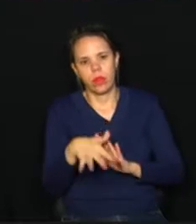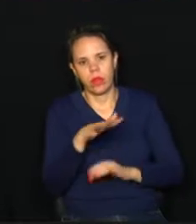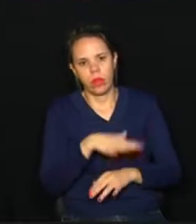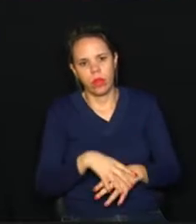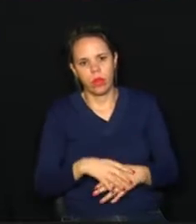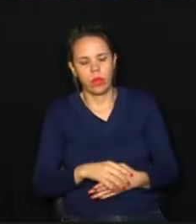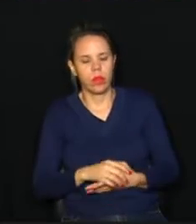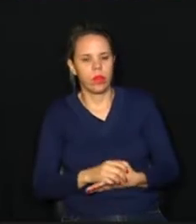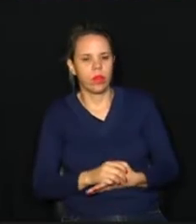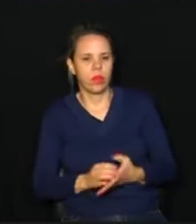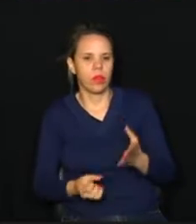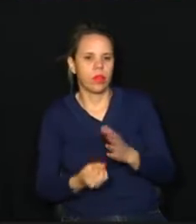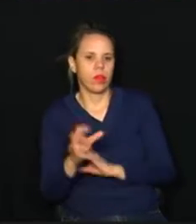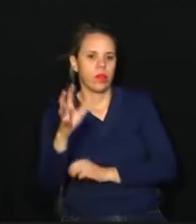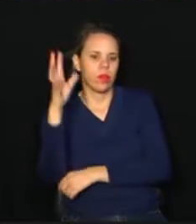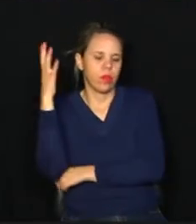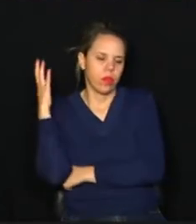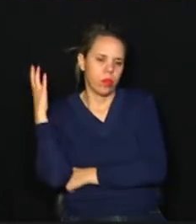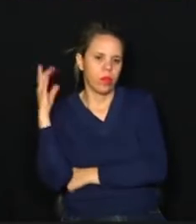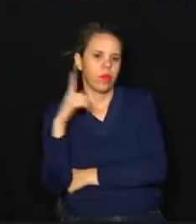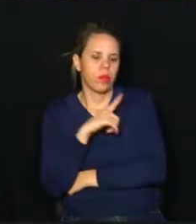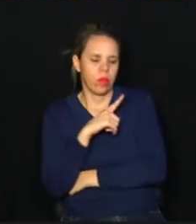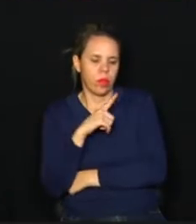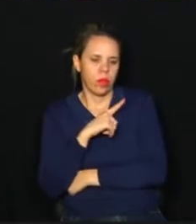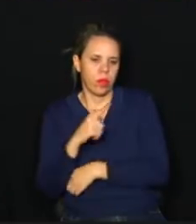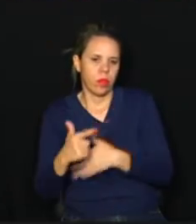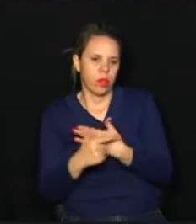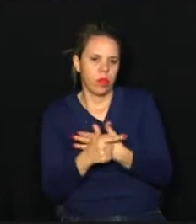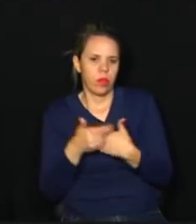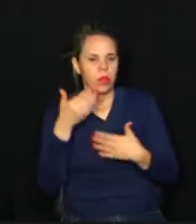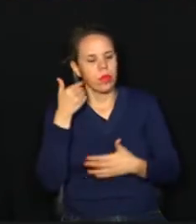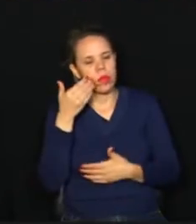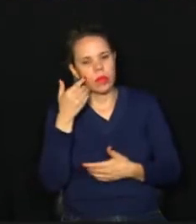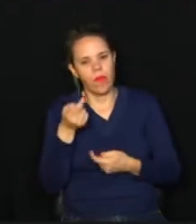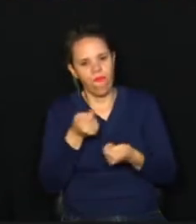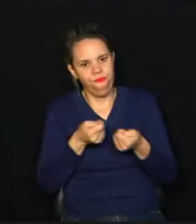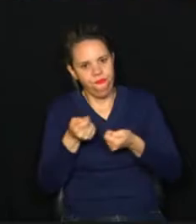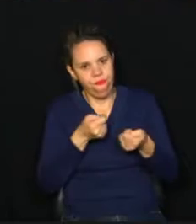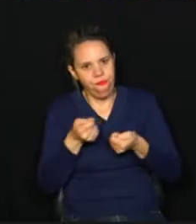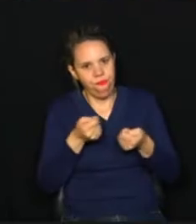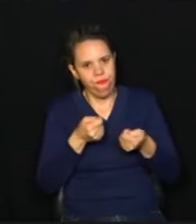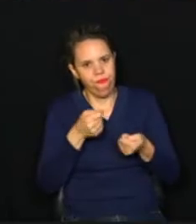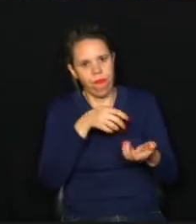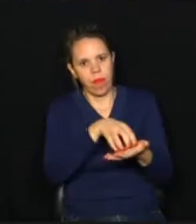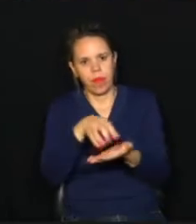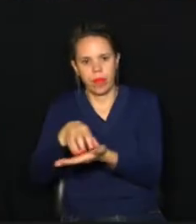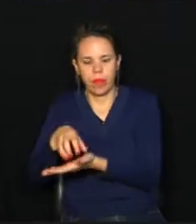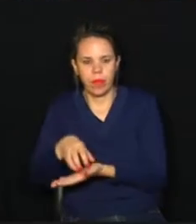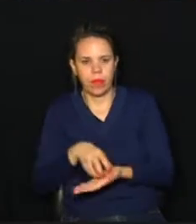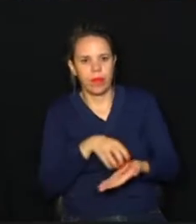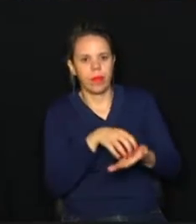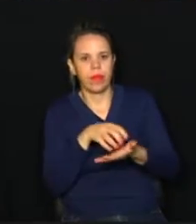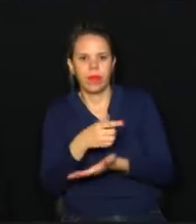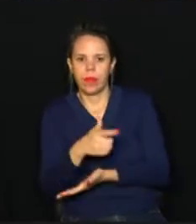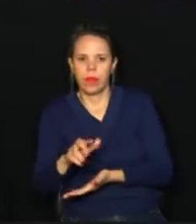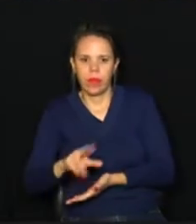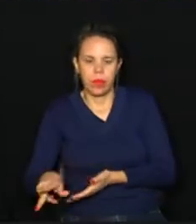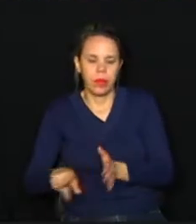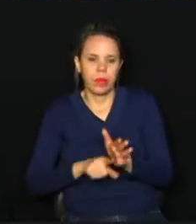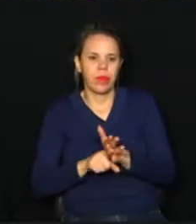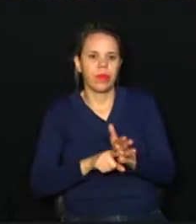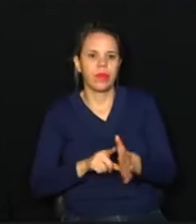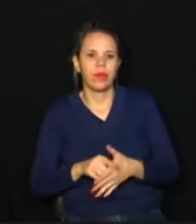a Fundação Florestal, que tem por função exploração econômica dessas unidades e não função de